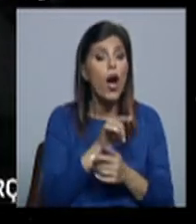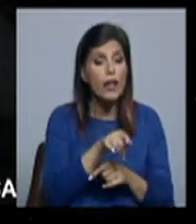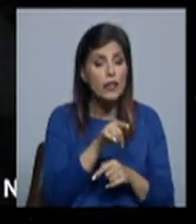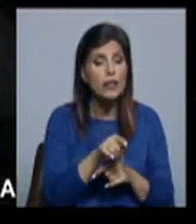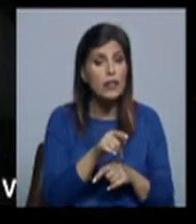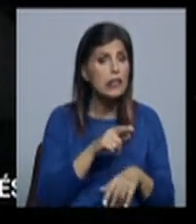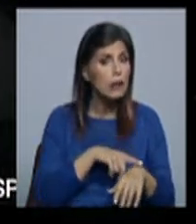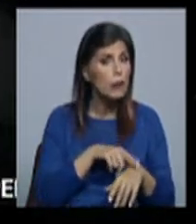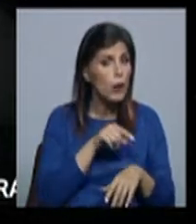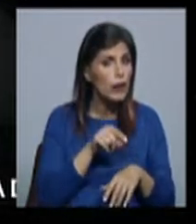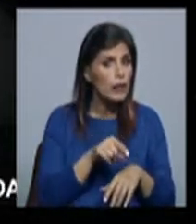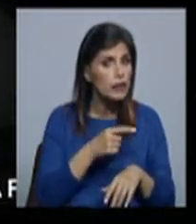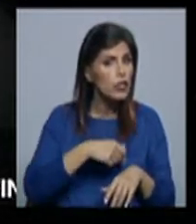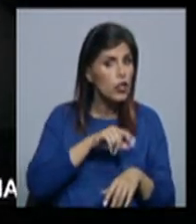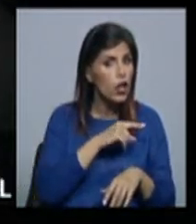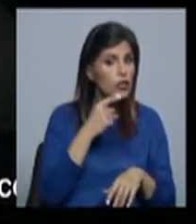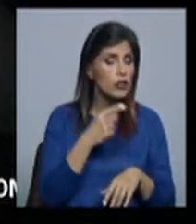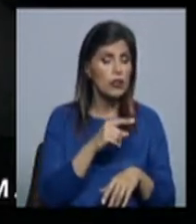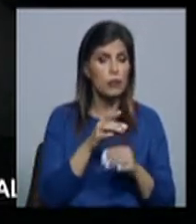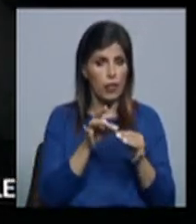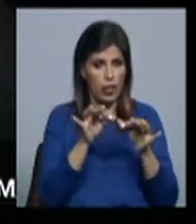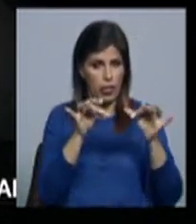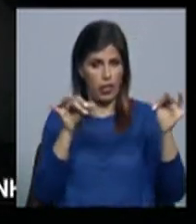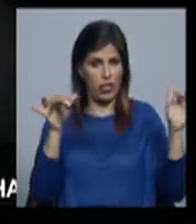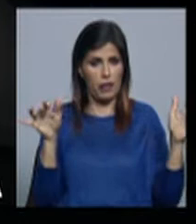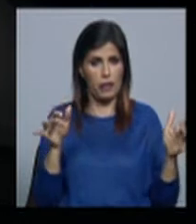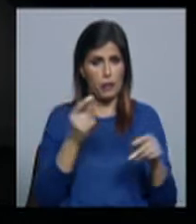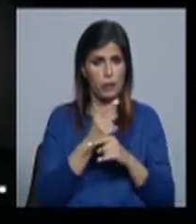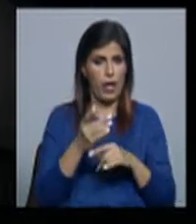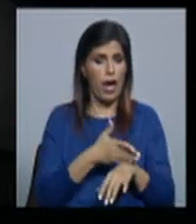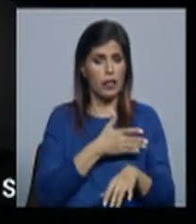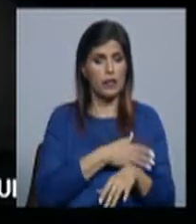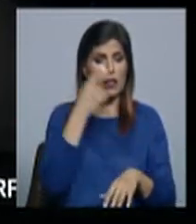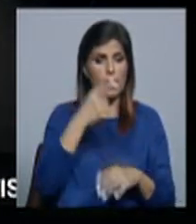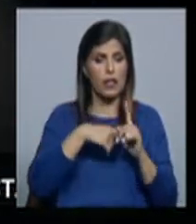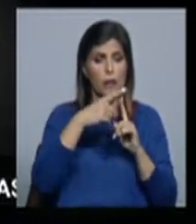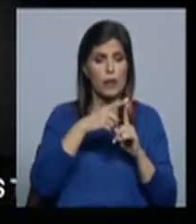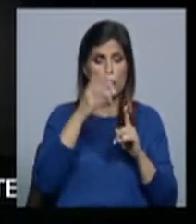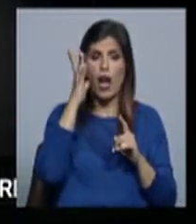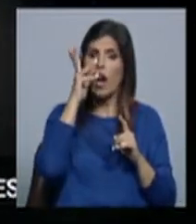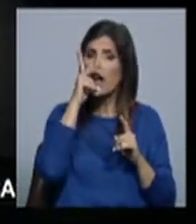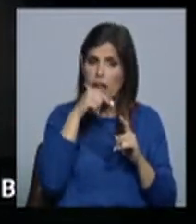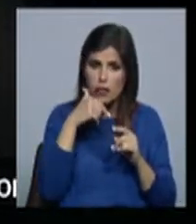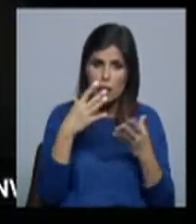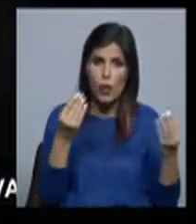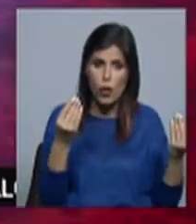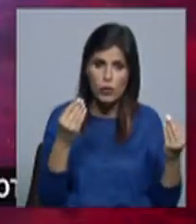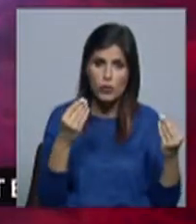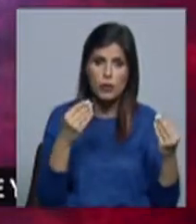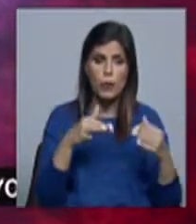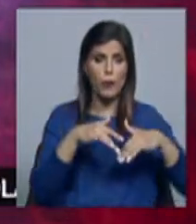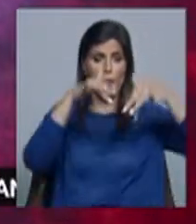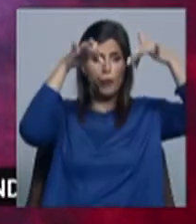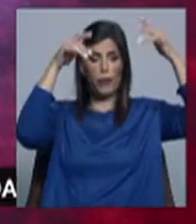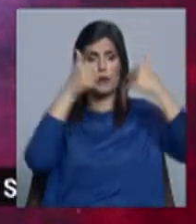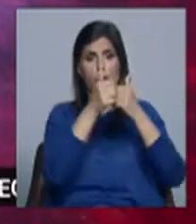é que nós temos ali detritos, porque antes temos uma temperatura muito elevada. Muito elevada quer dizer que faz evaporar tudo o que está